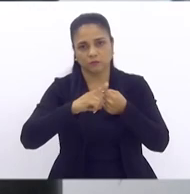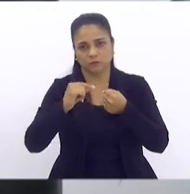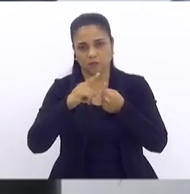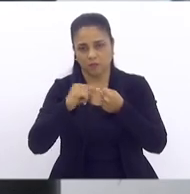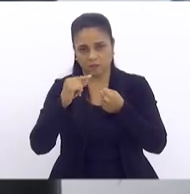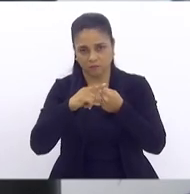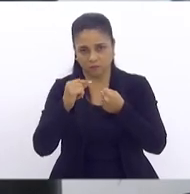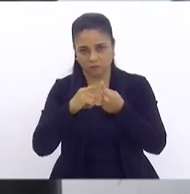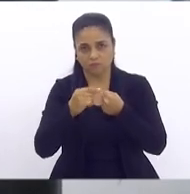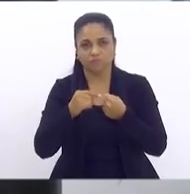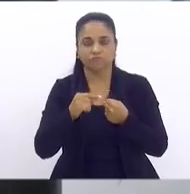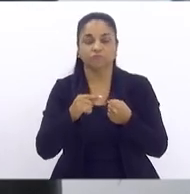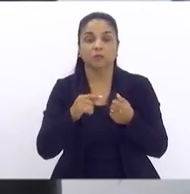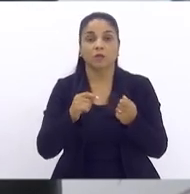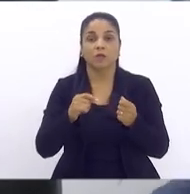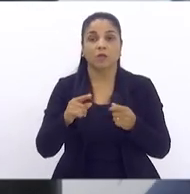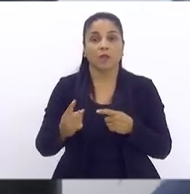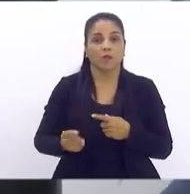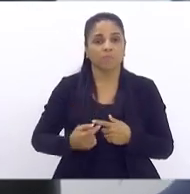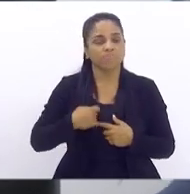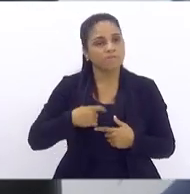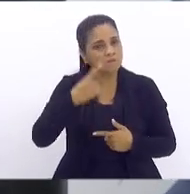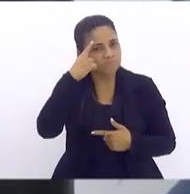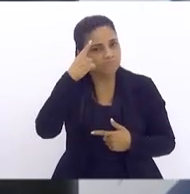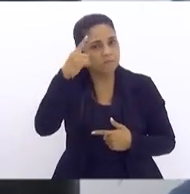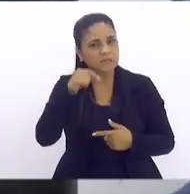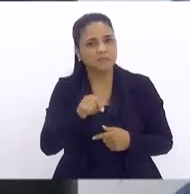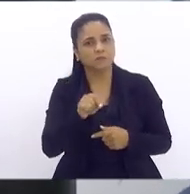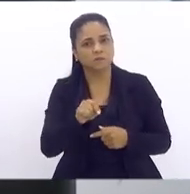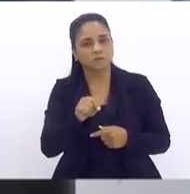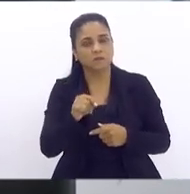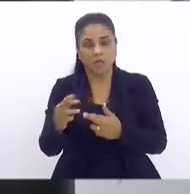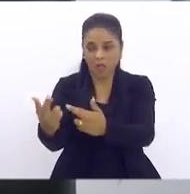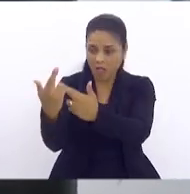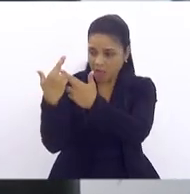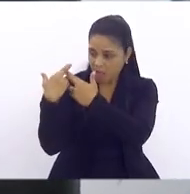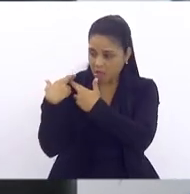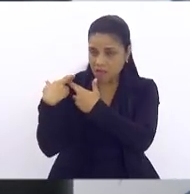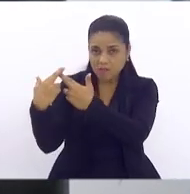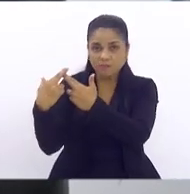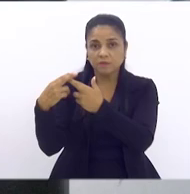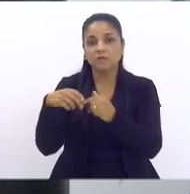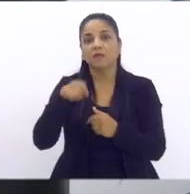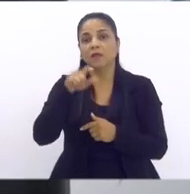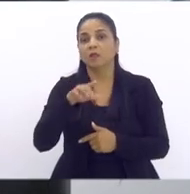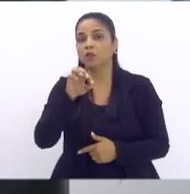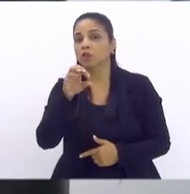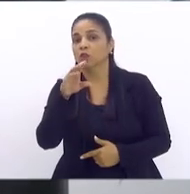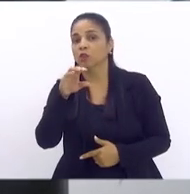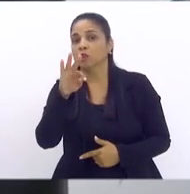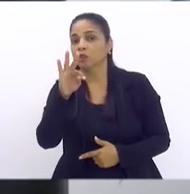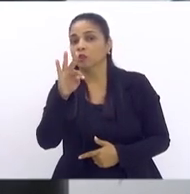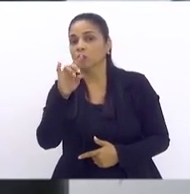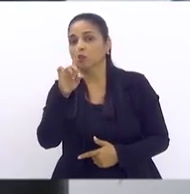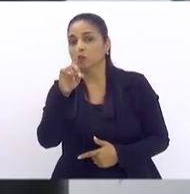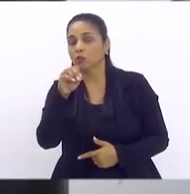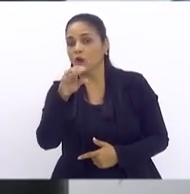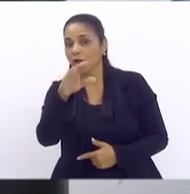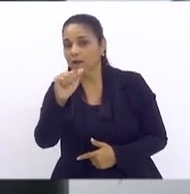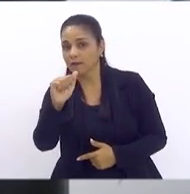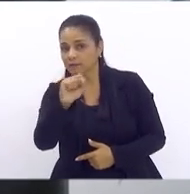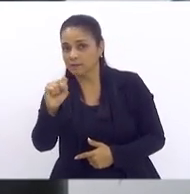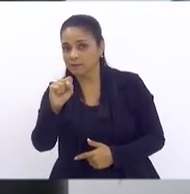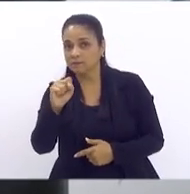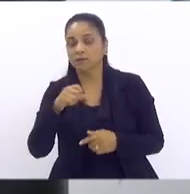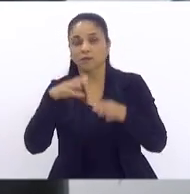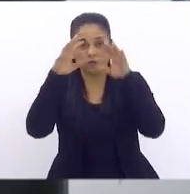E uma das questões que tem que ser levada em conta é que a responsabilidade é do DOCAS e do Tribunal Marítimo.